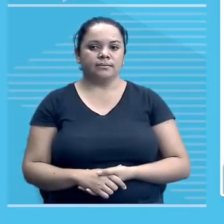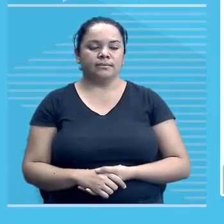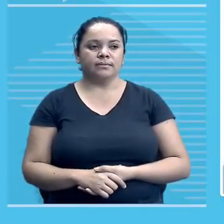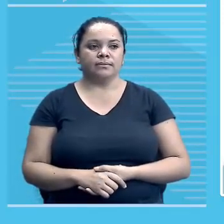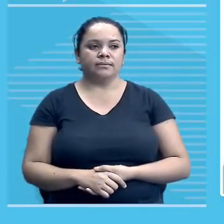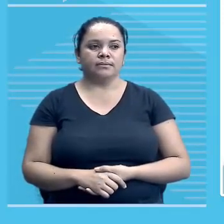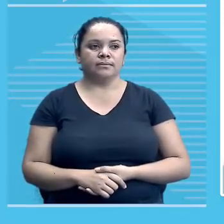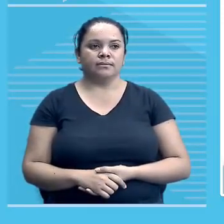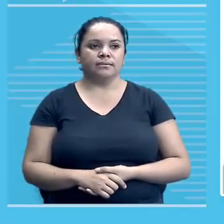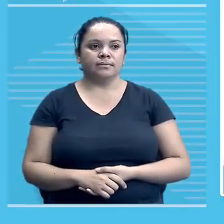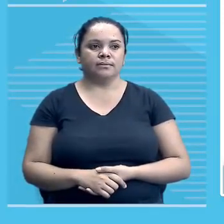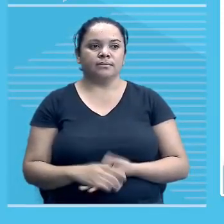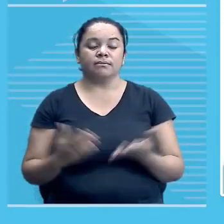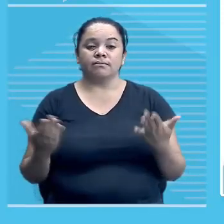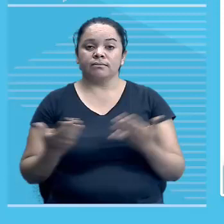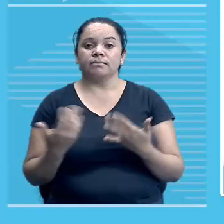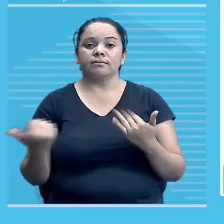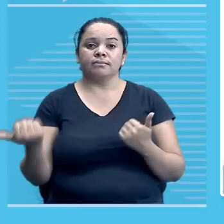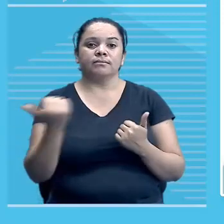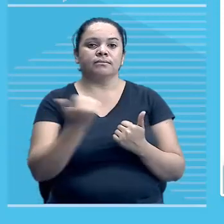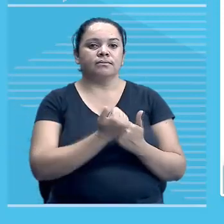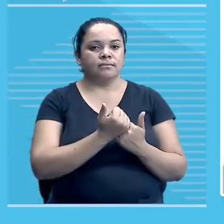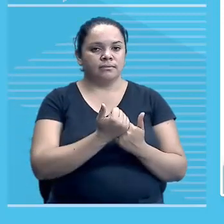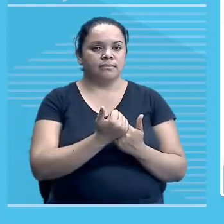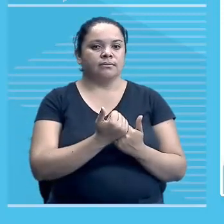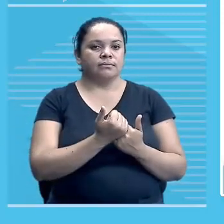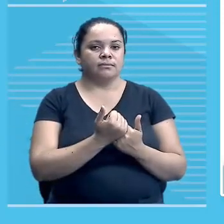que eu vou fazer? Vou substituir